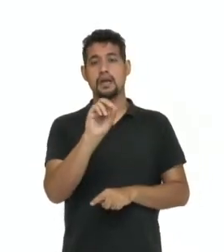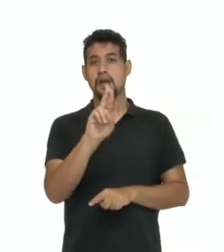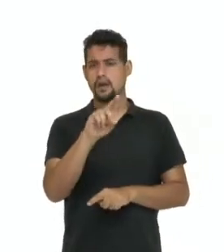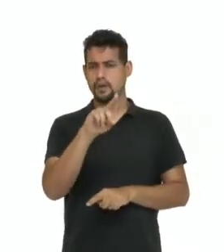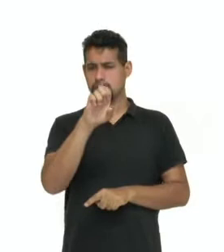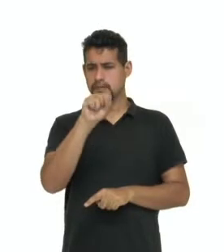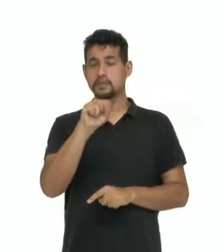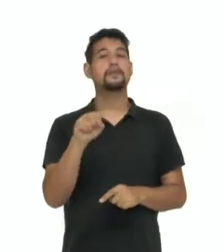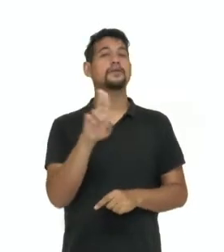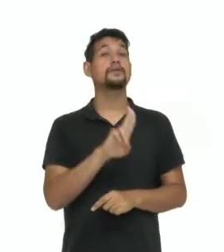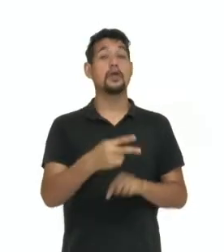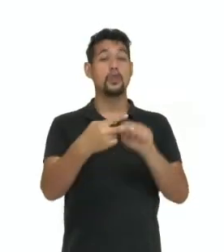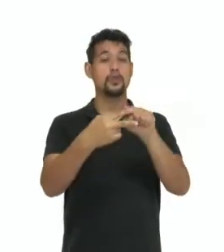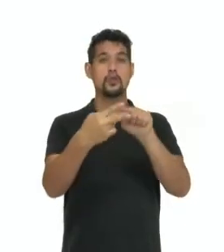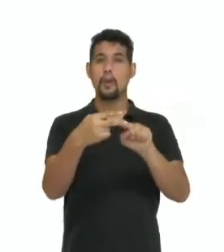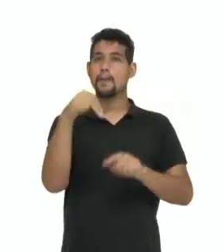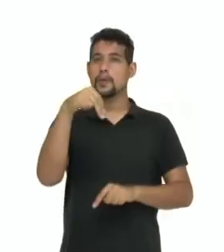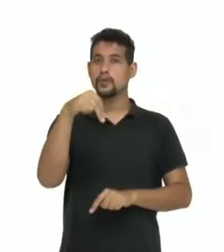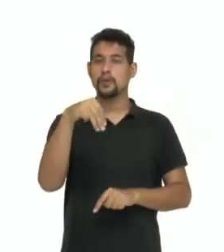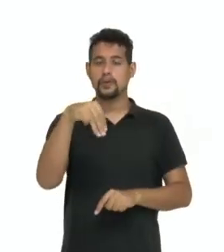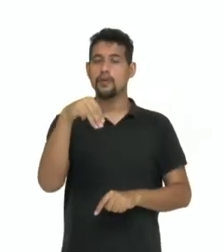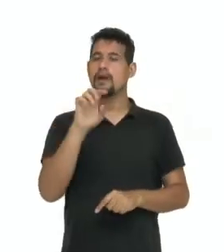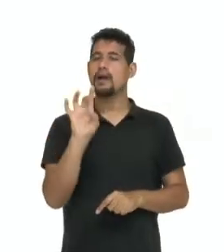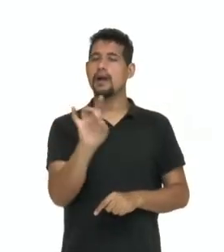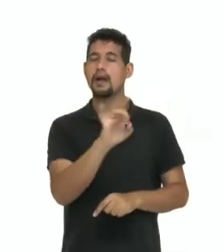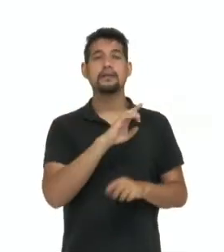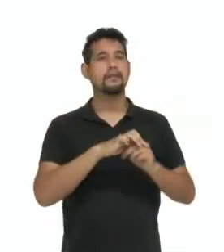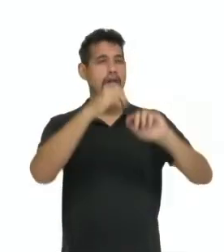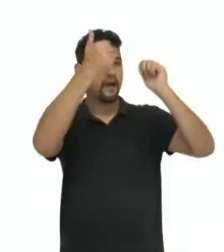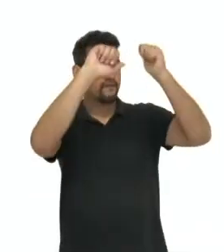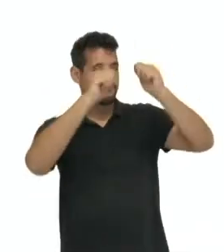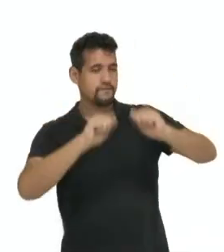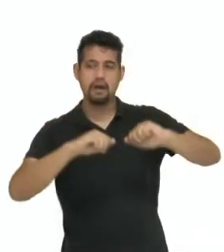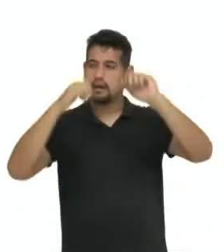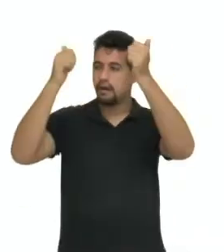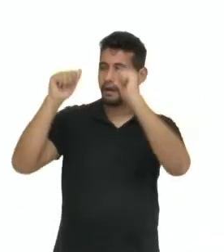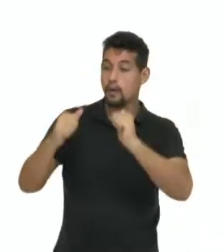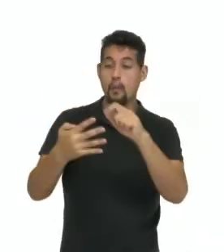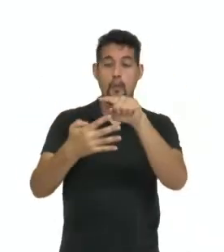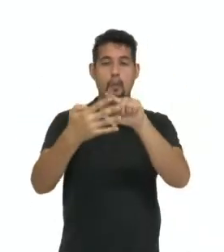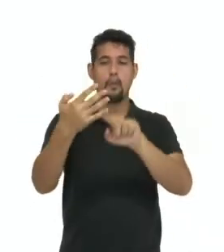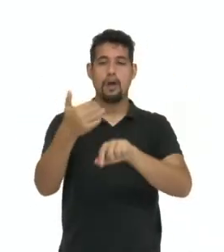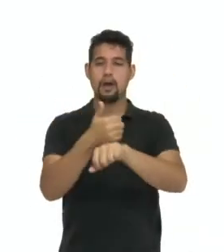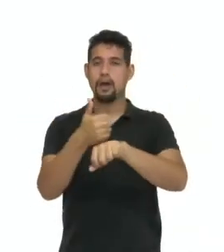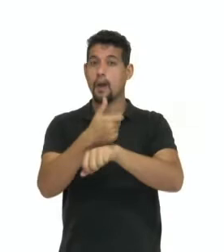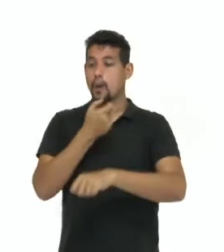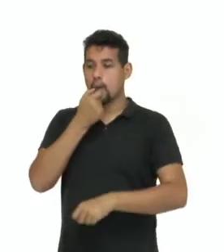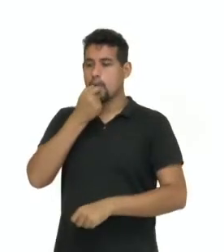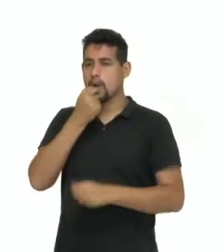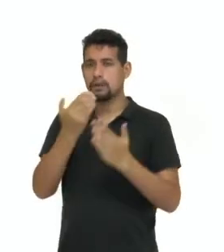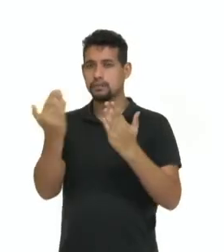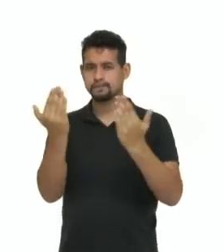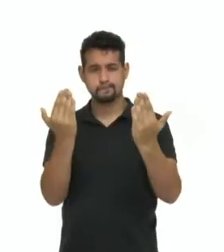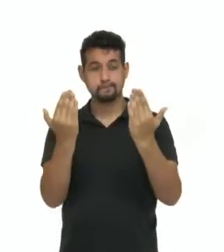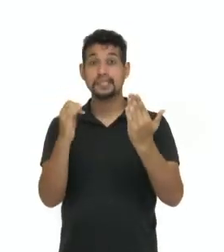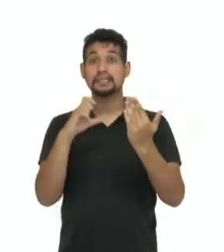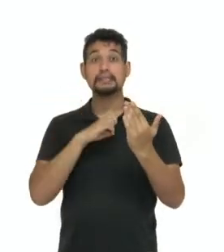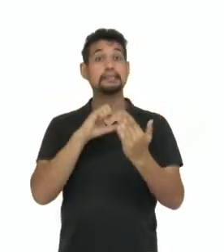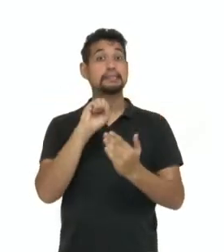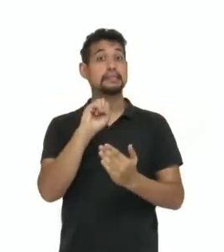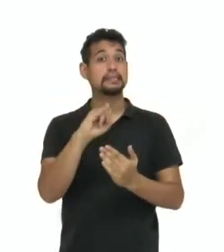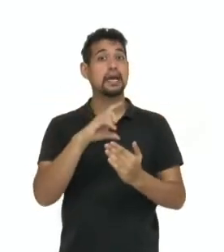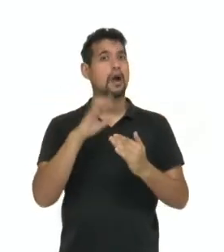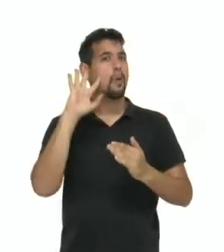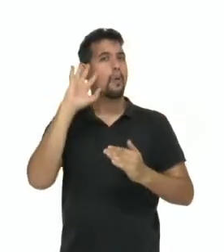2 minutos cada e são avaliados por 4 árbitros. Se houver empate, será